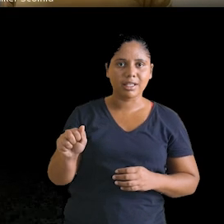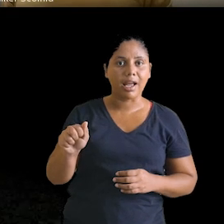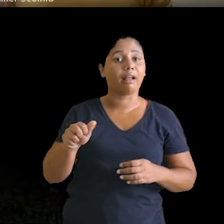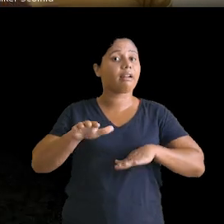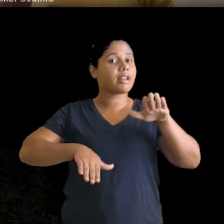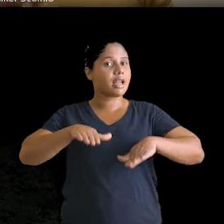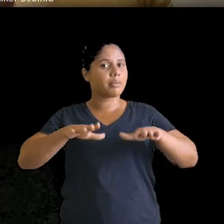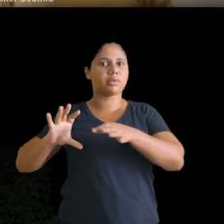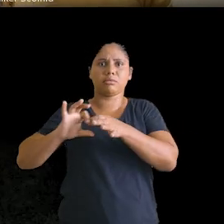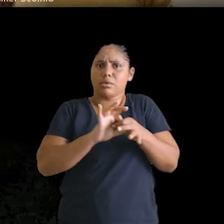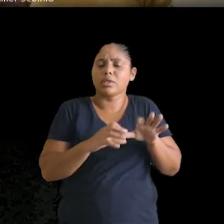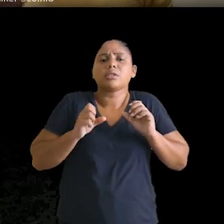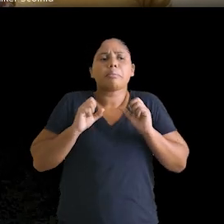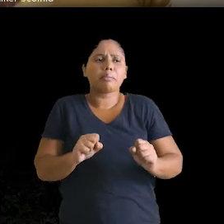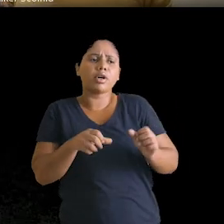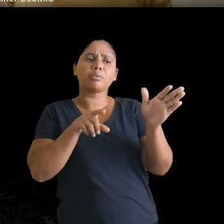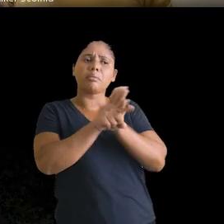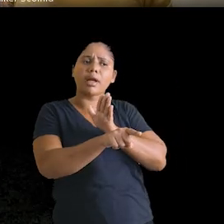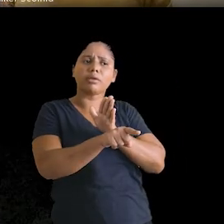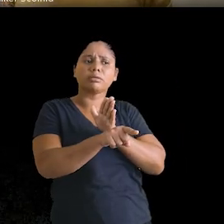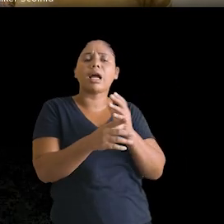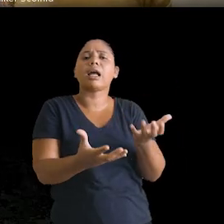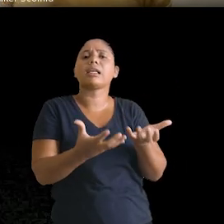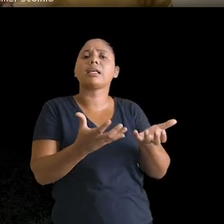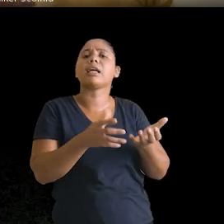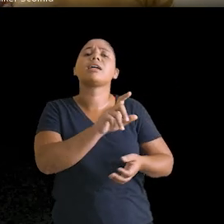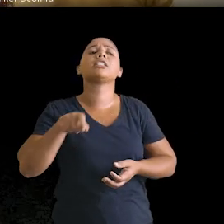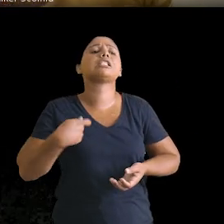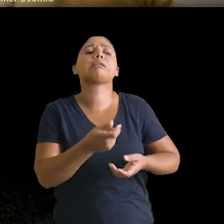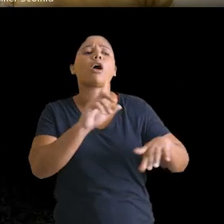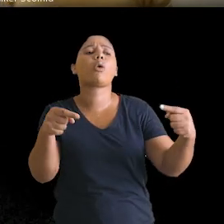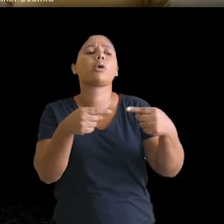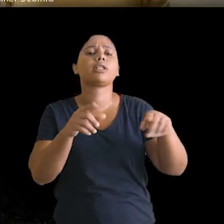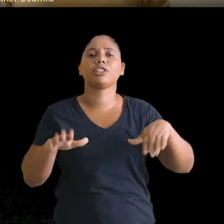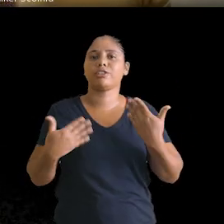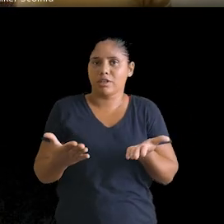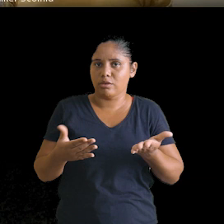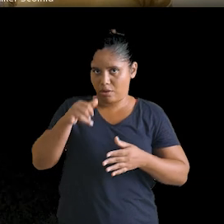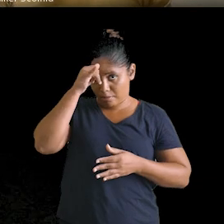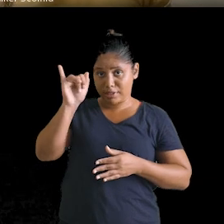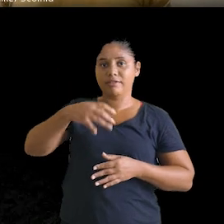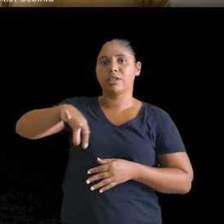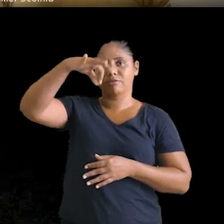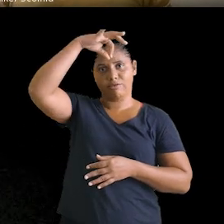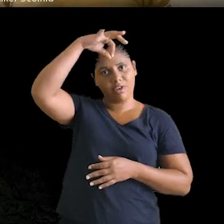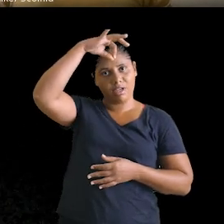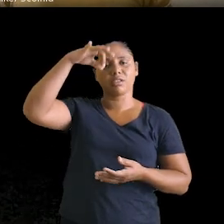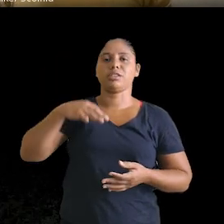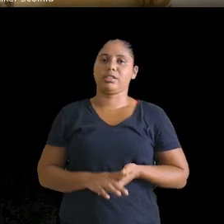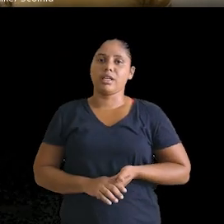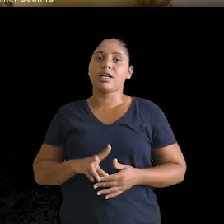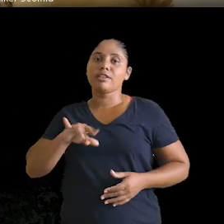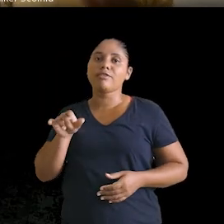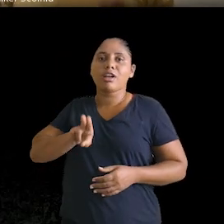assunto. Tá? Mas a princípio não tocar no nome vagina ou vulva, e sim prefira genitália,